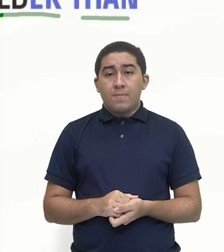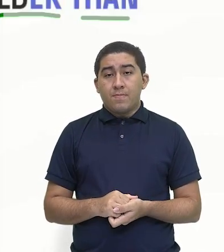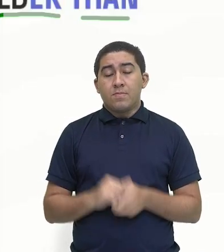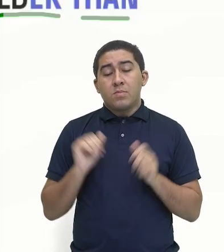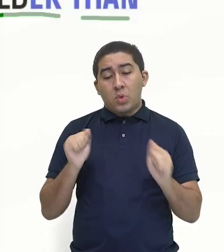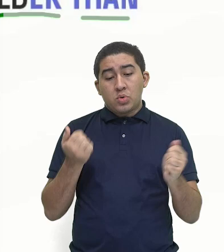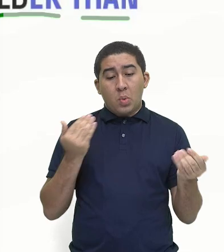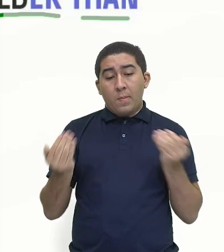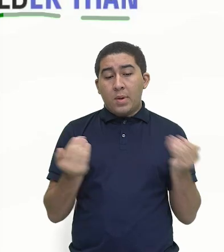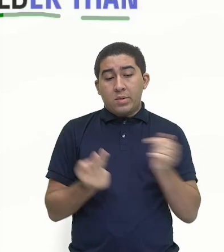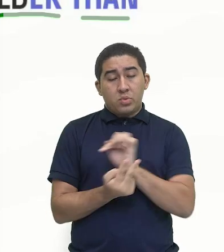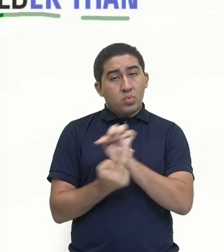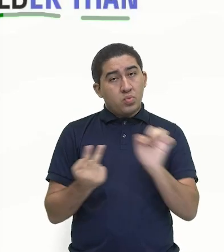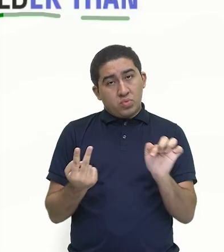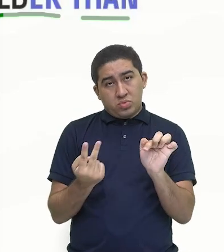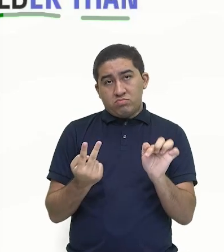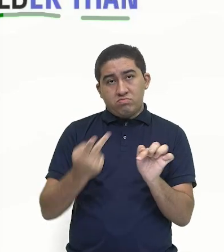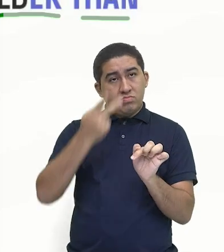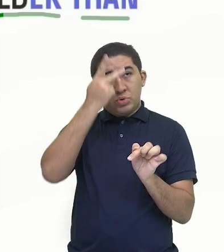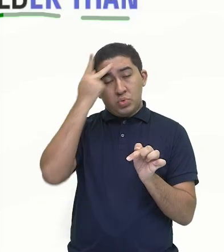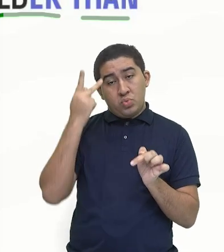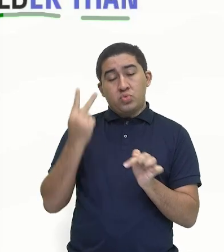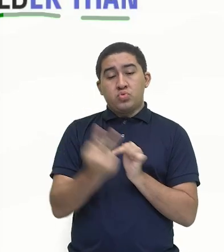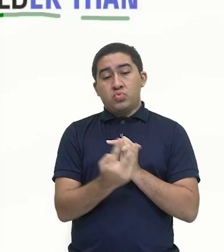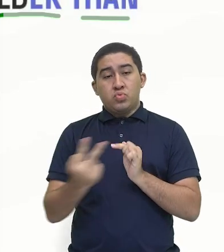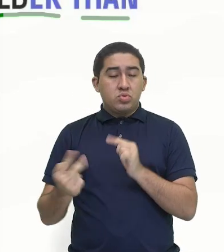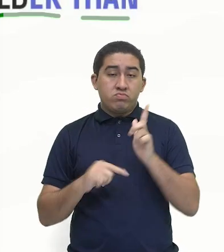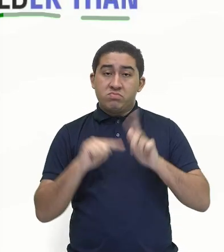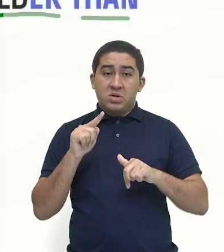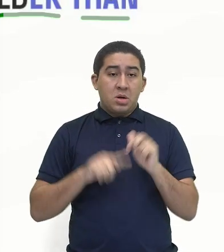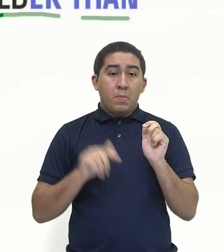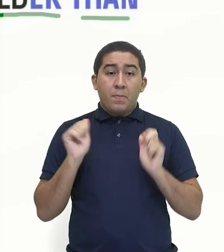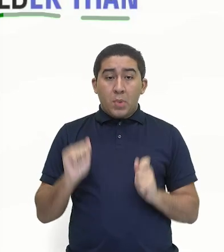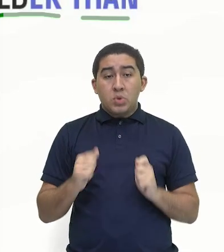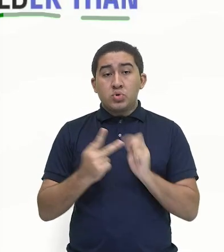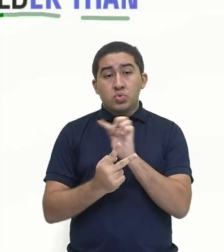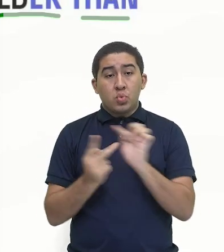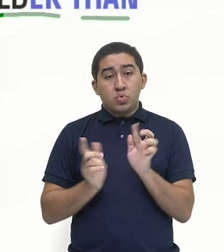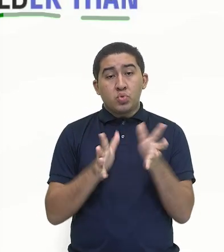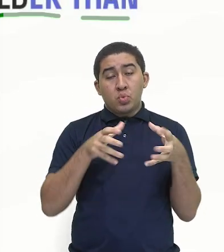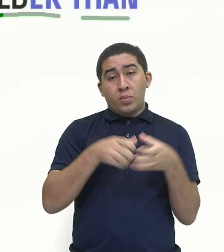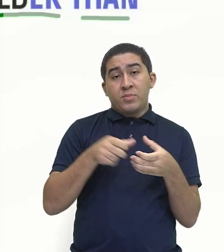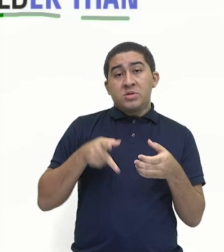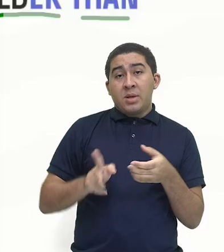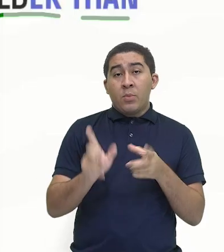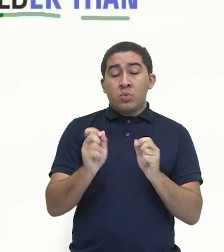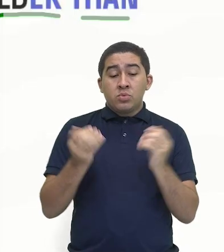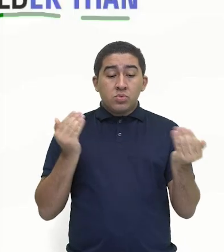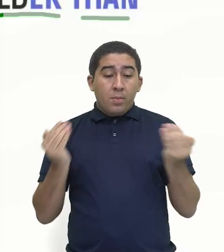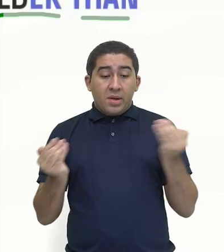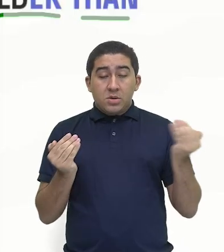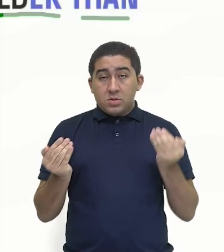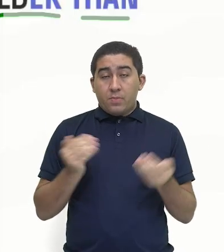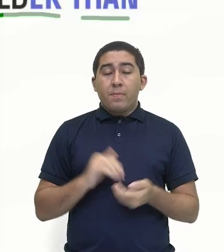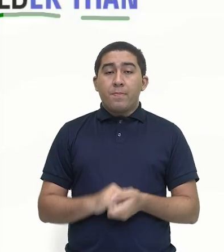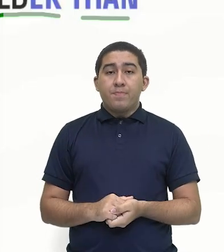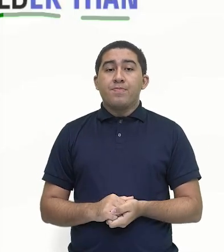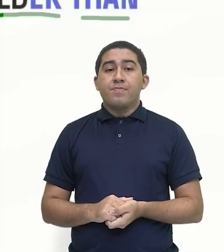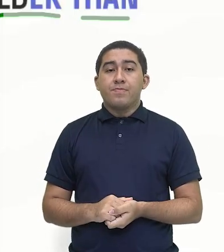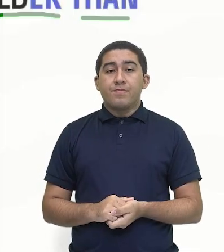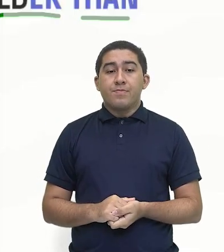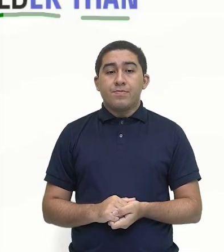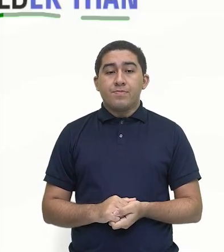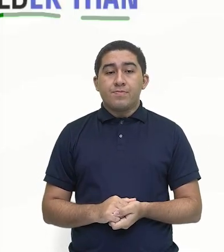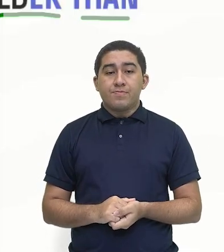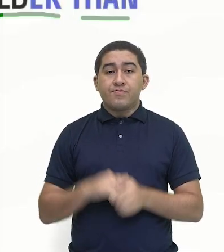duas coisas, duas pessoas, pode ser também dois grupos, sempre é um com o outro.